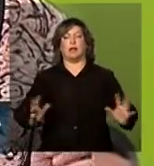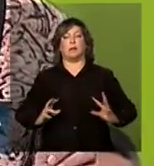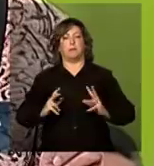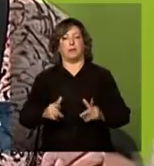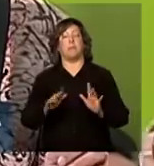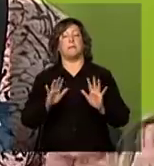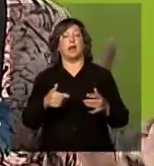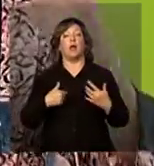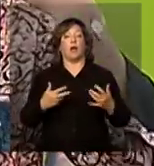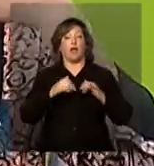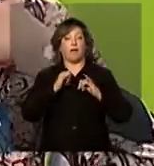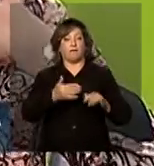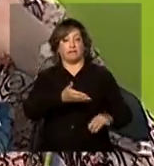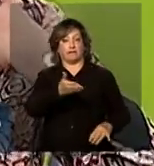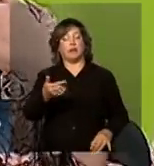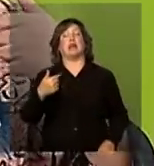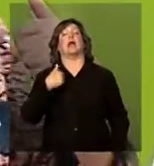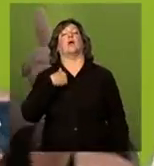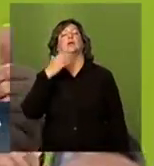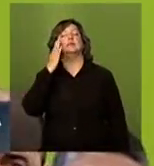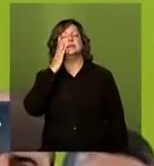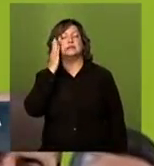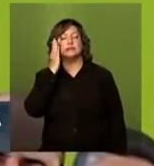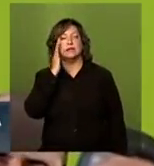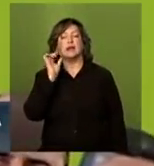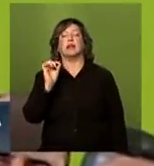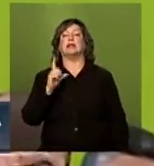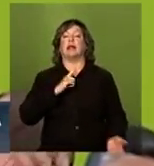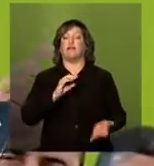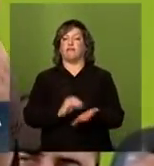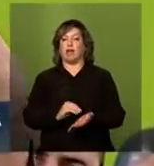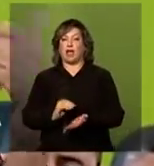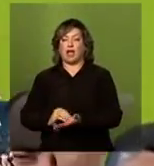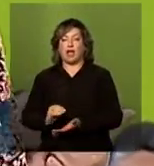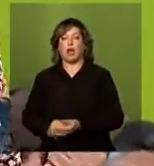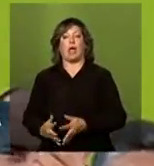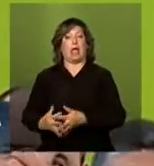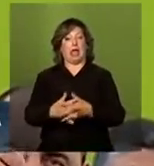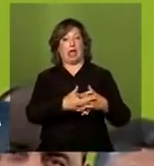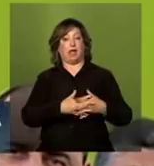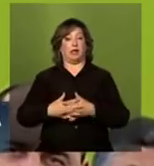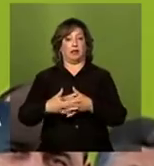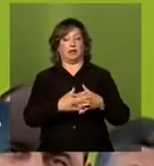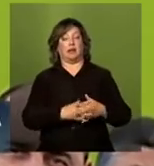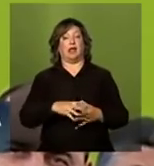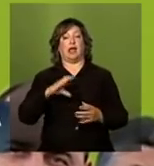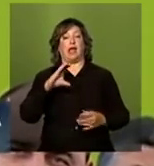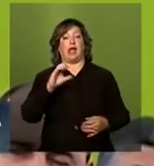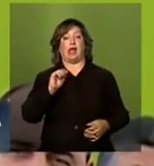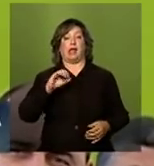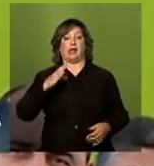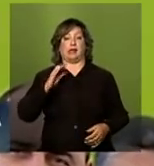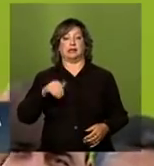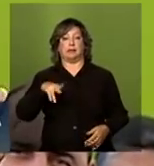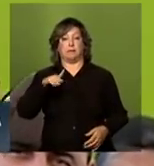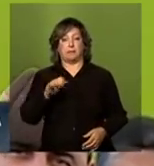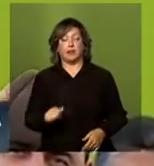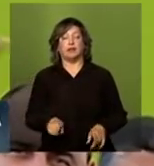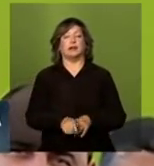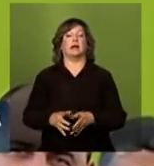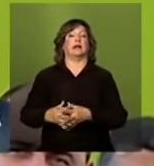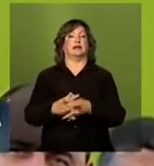pros prefeitos para prefeitas que eu sei que tá faltando caminhão caçamba né PEP caminhão